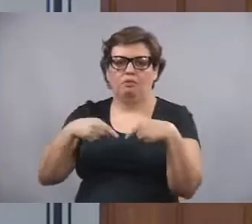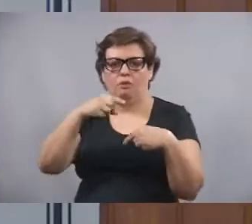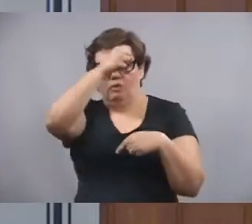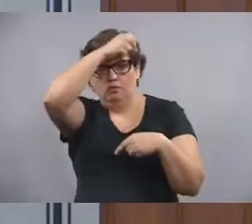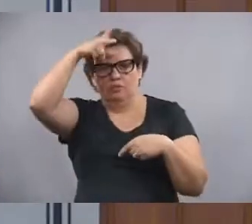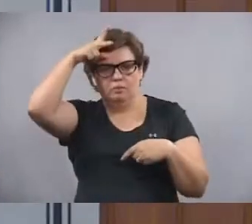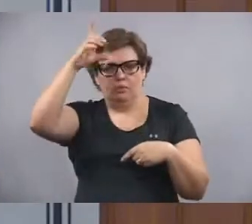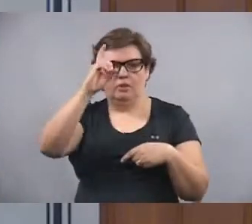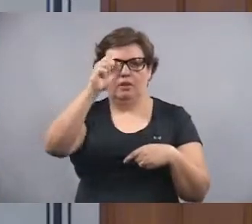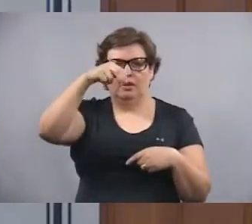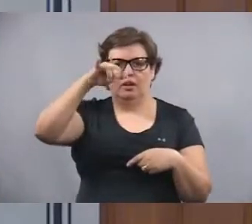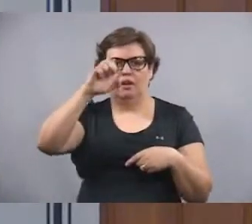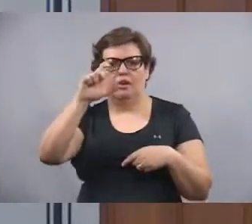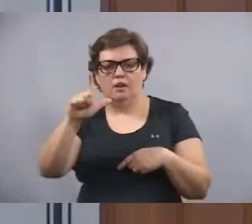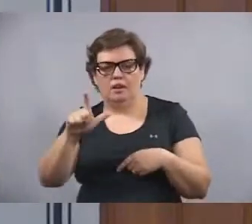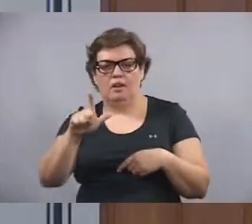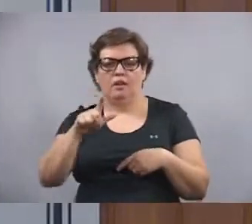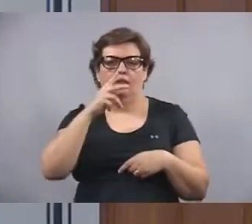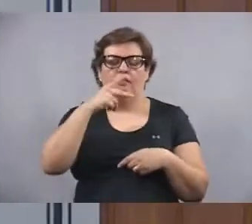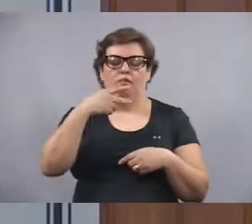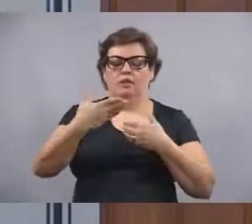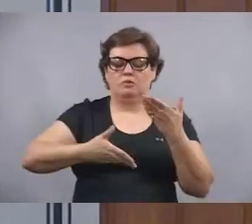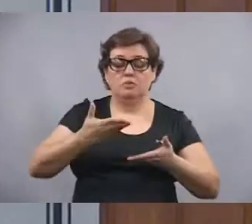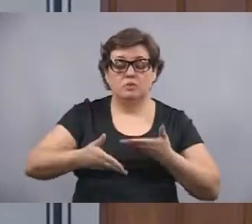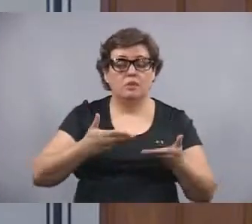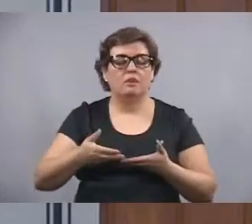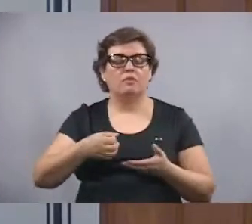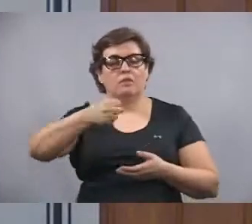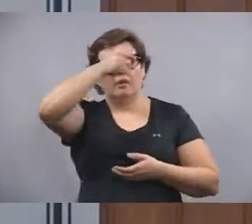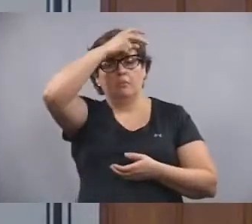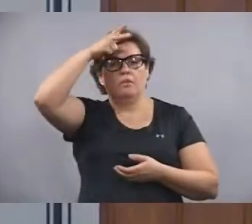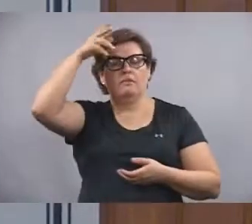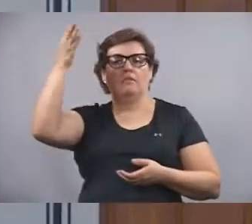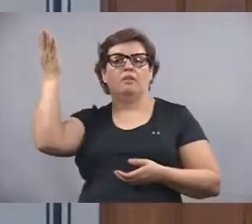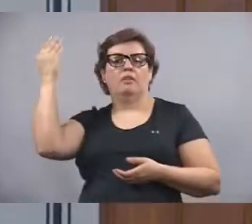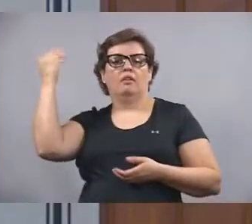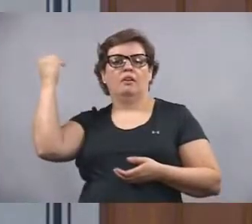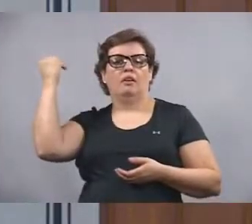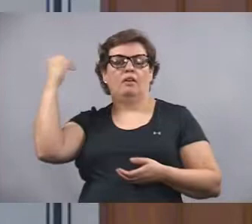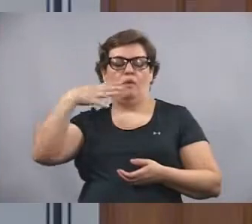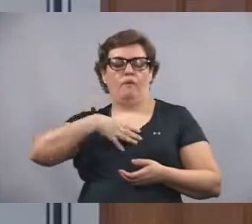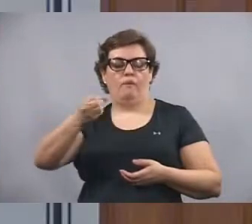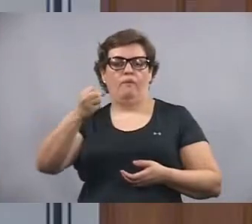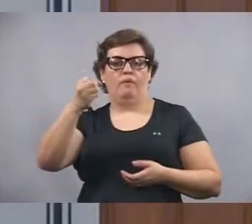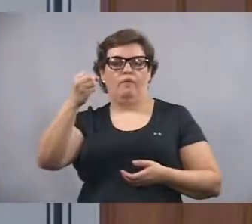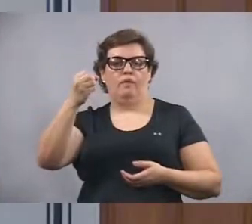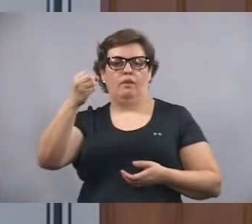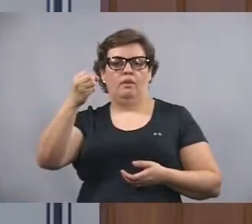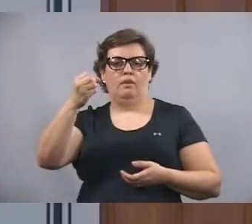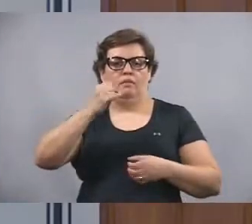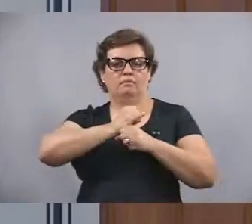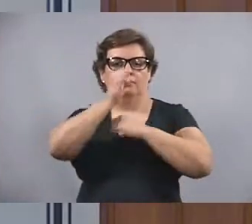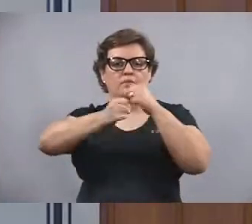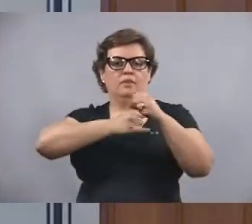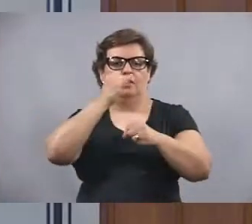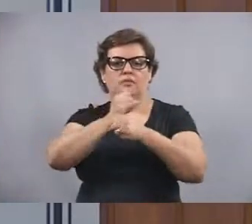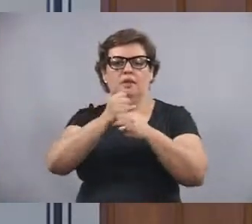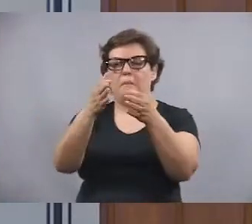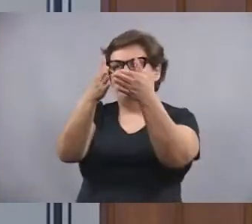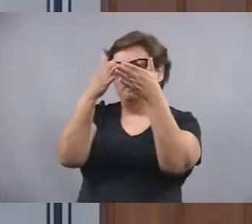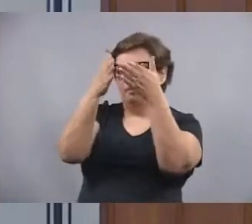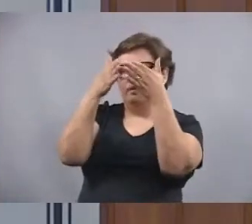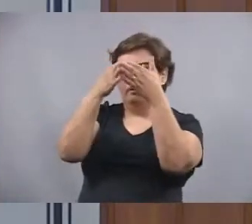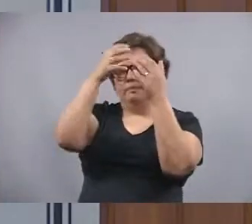os servidores, sobre isso, prefeito, ex-prefeito, filho dele na rede social, cobrar